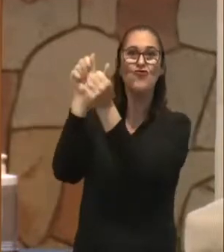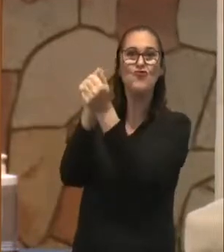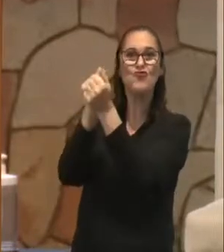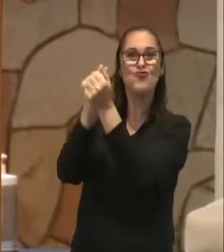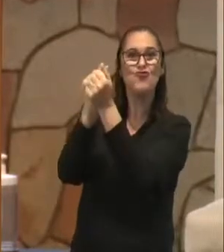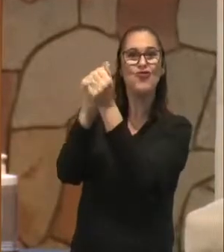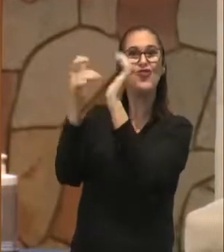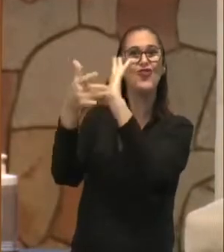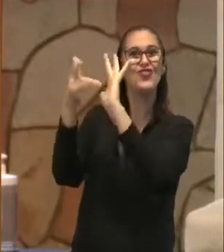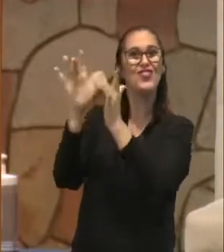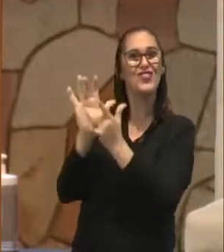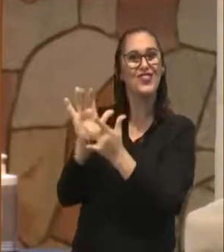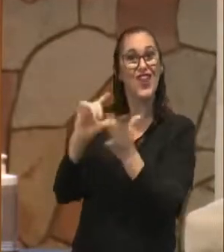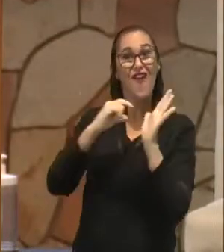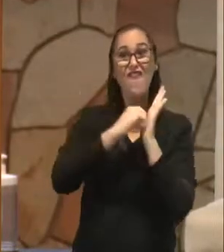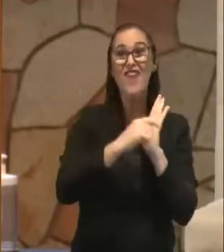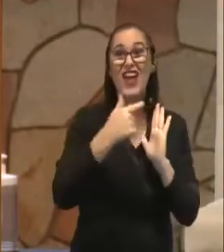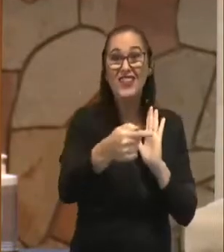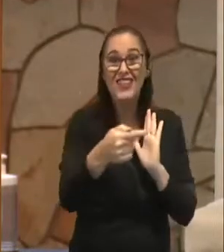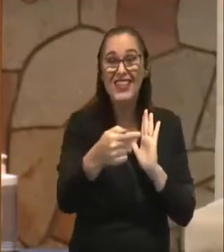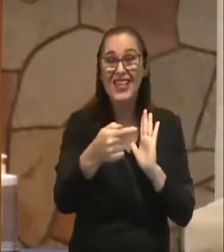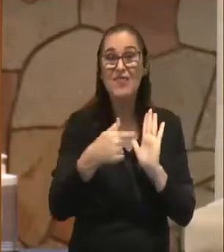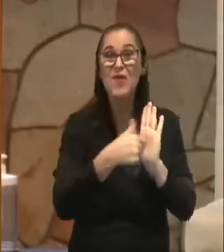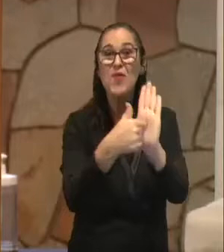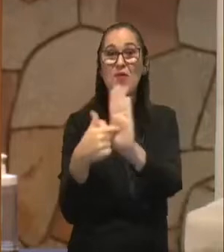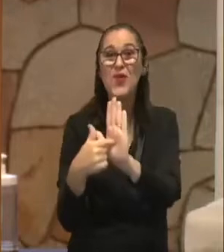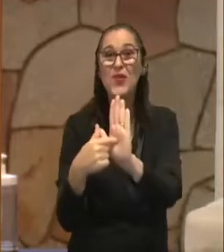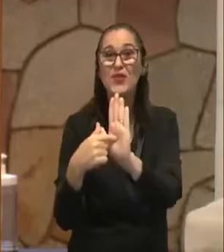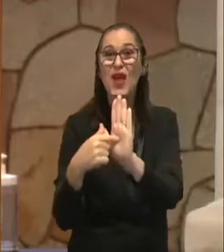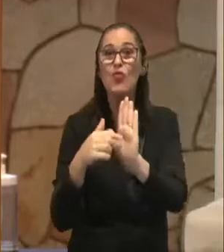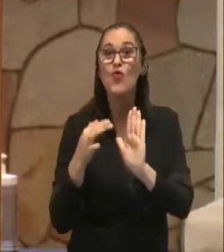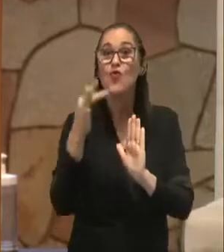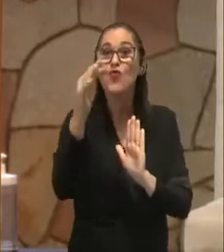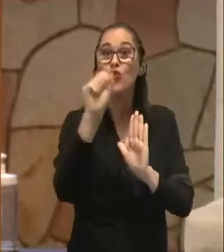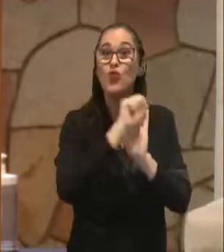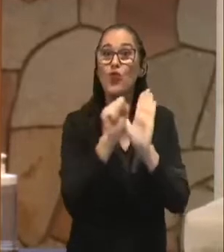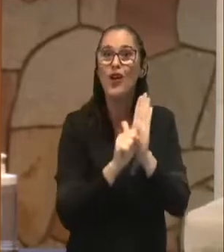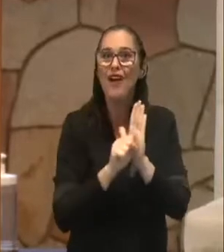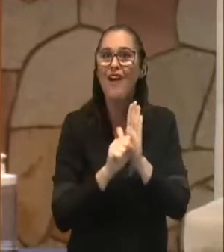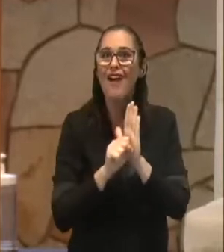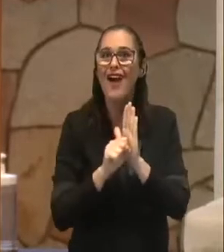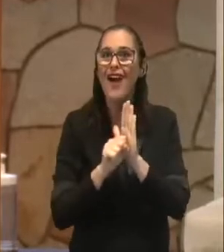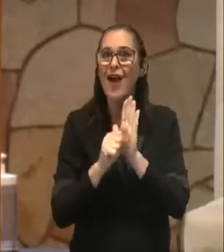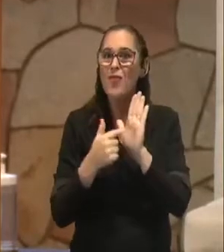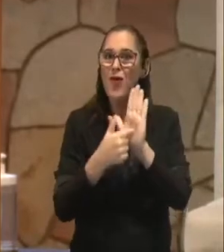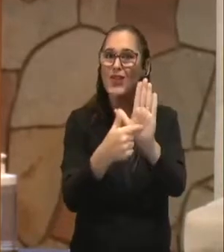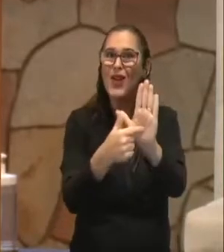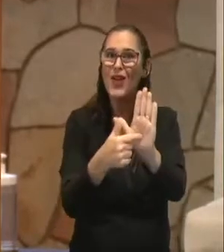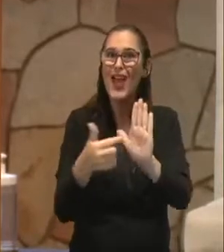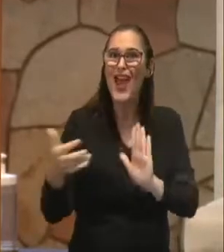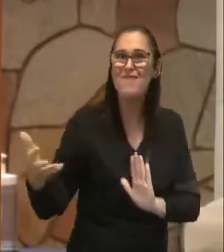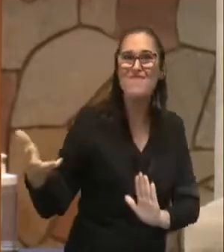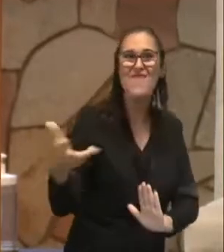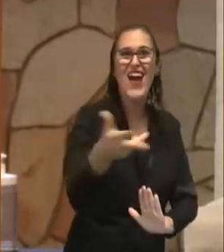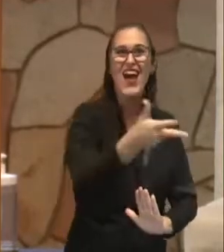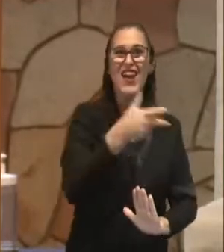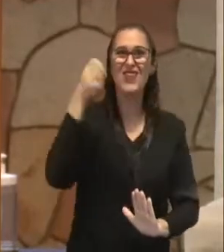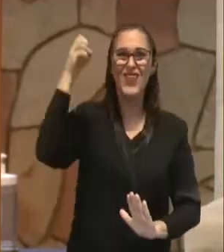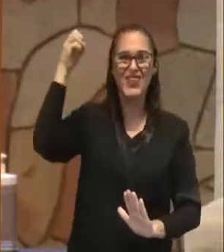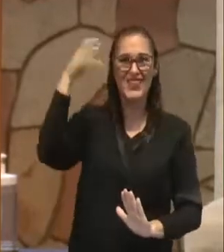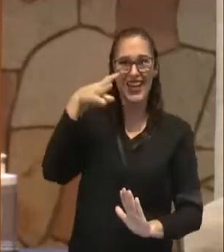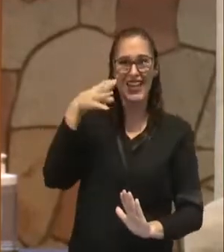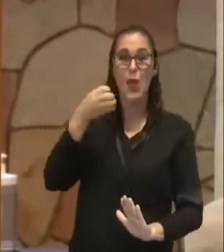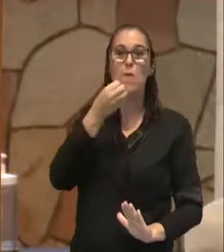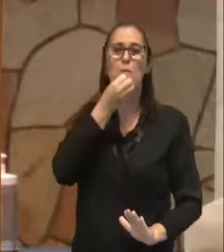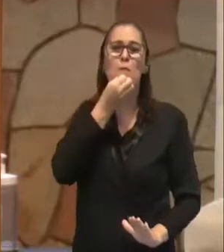Jesus. Verso 7, para mostrar nos séculos vindouros a suprema riqueza da sua graça em